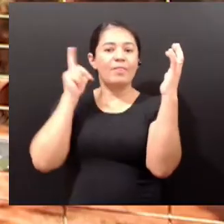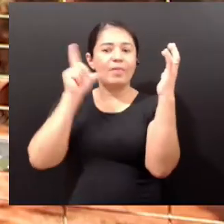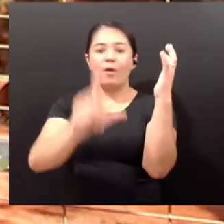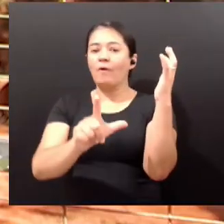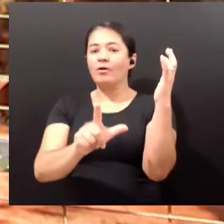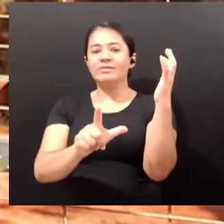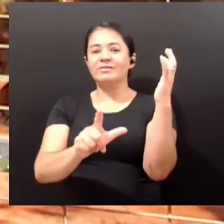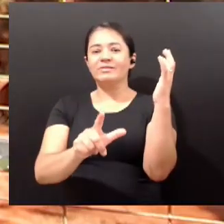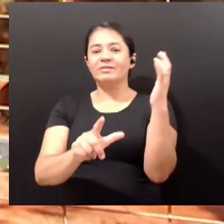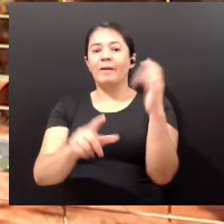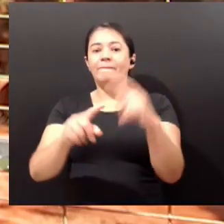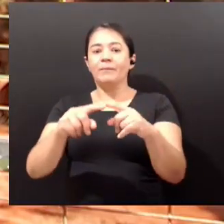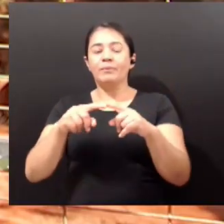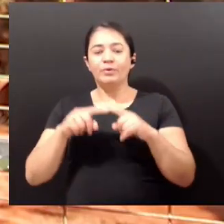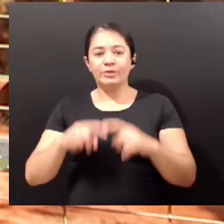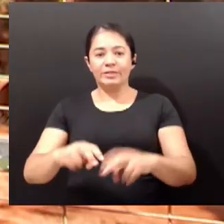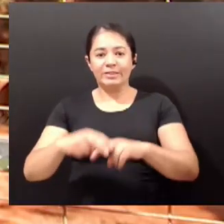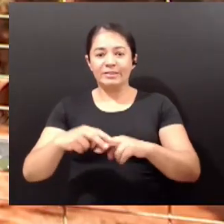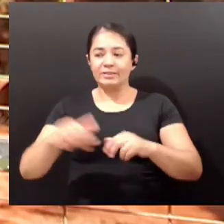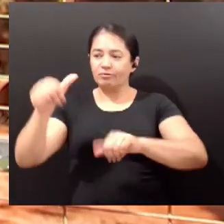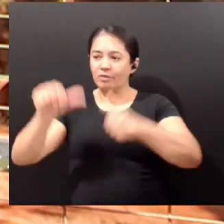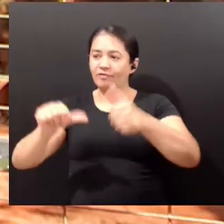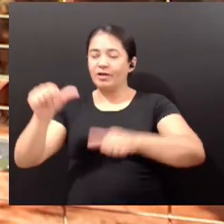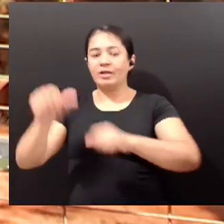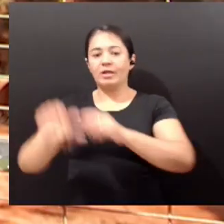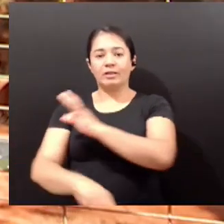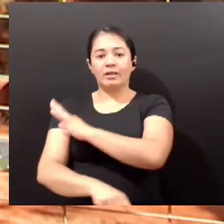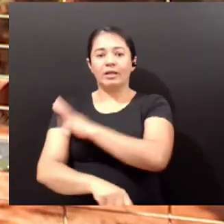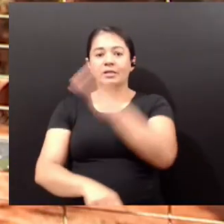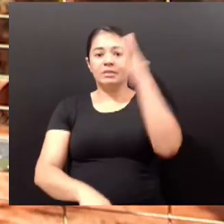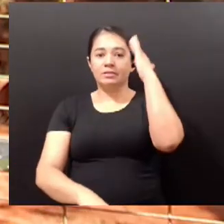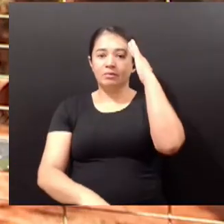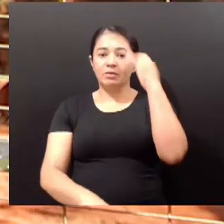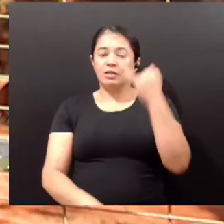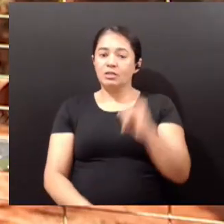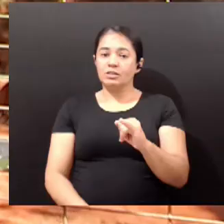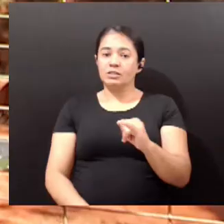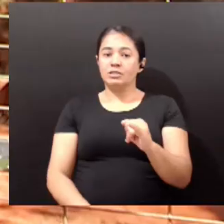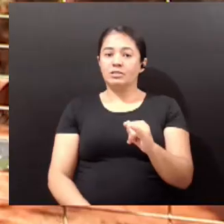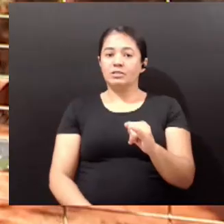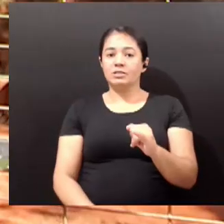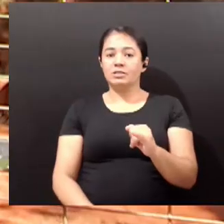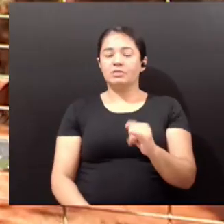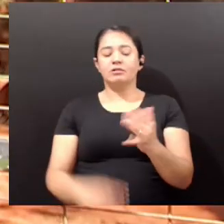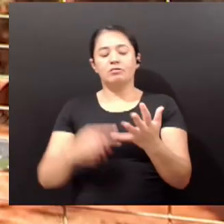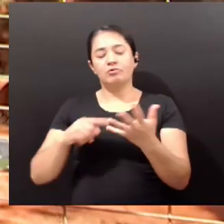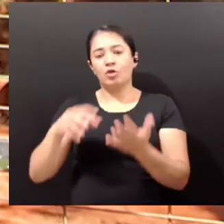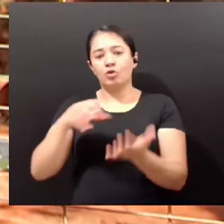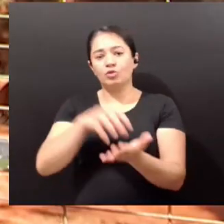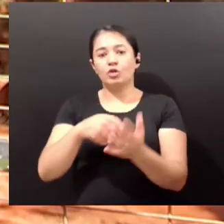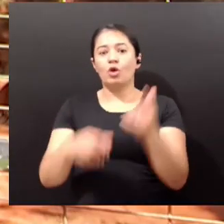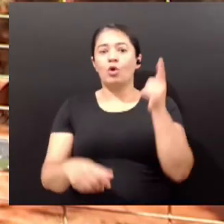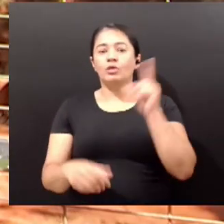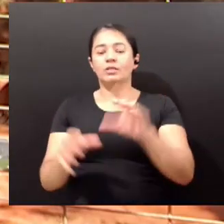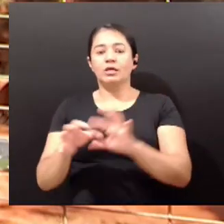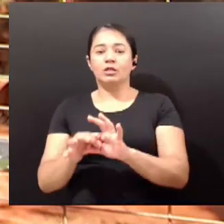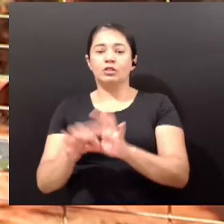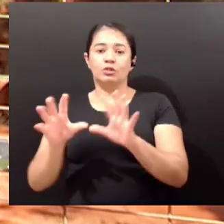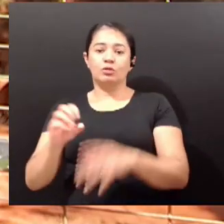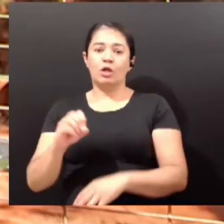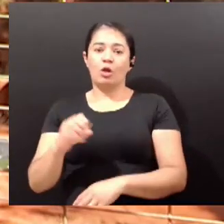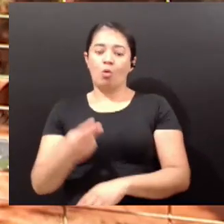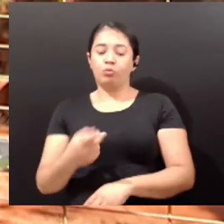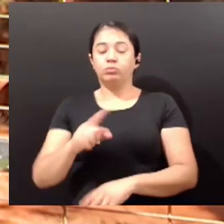uma avaliação técnica para saber se o CRAS, o CETRAS, vai conseguir fazer a soltura desse animal. Se ele